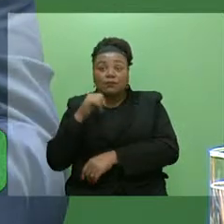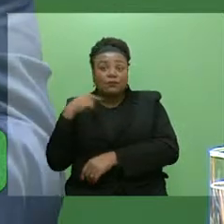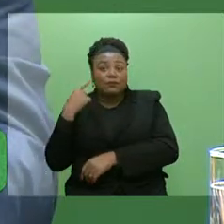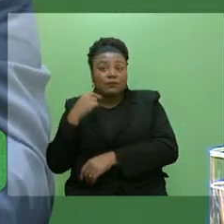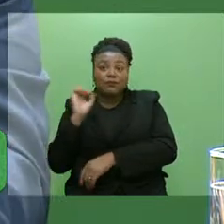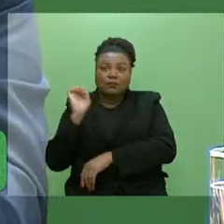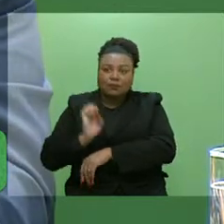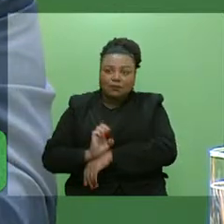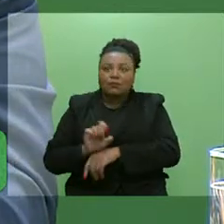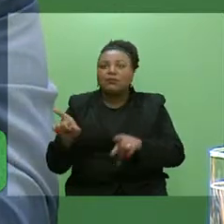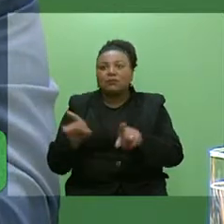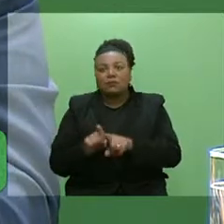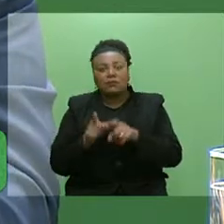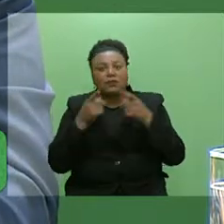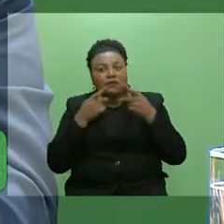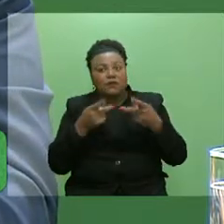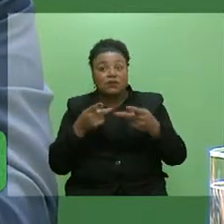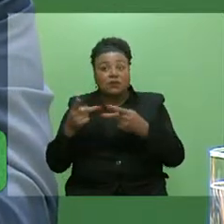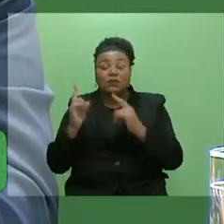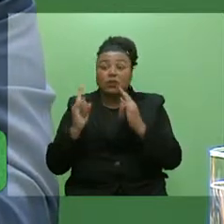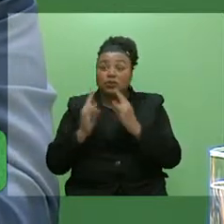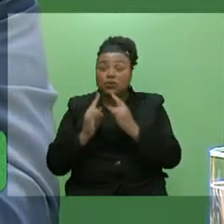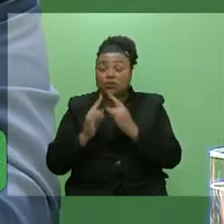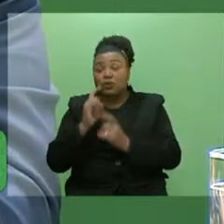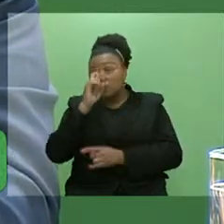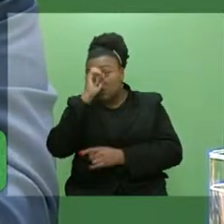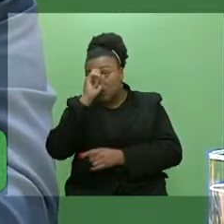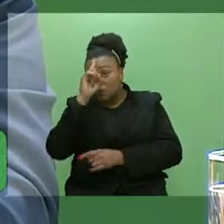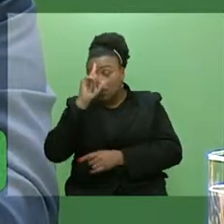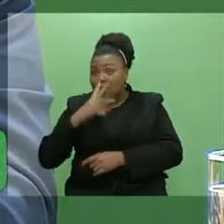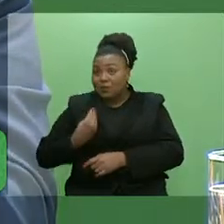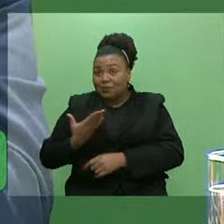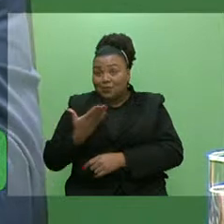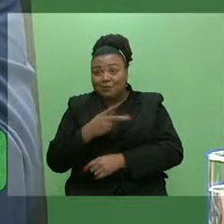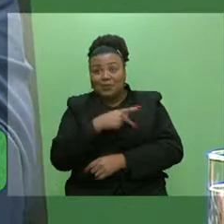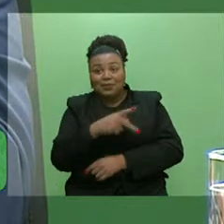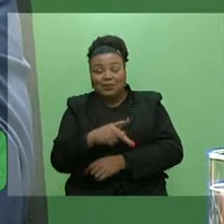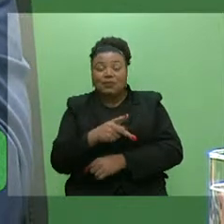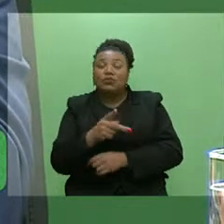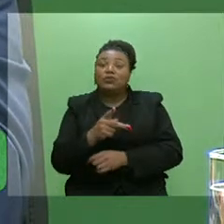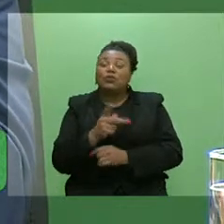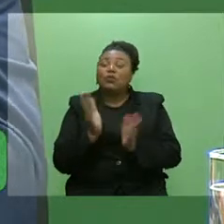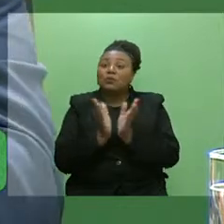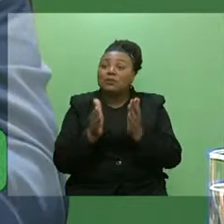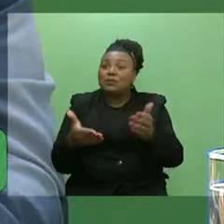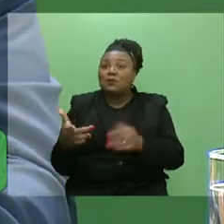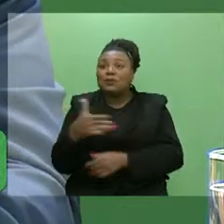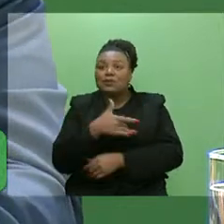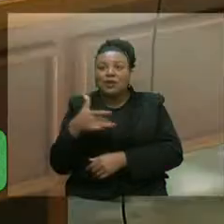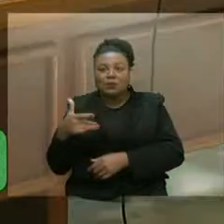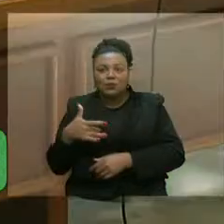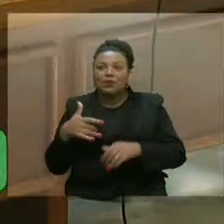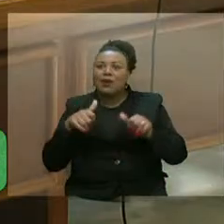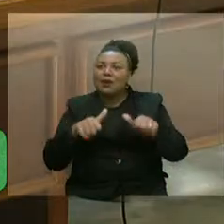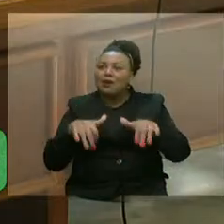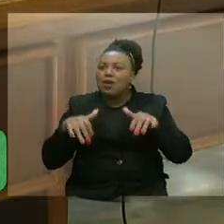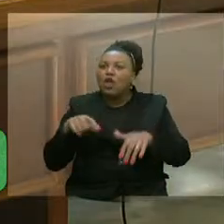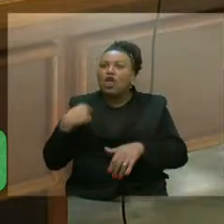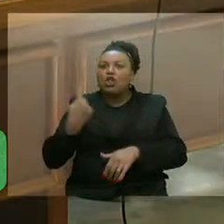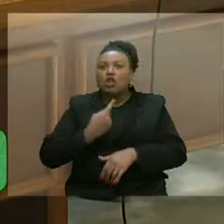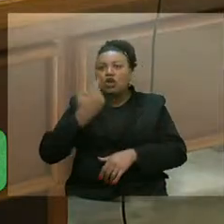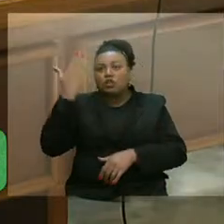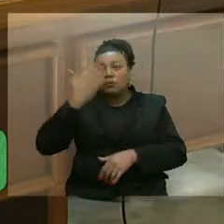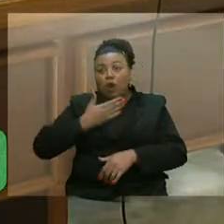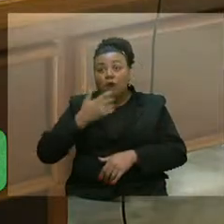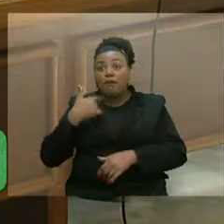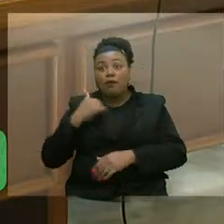estaduais também têm visitado as instituições hospitalares. Está aqui a nossa presidente da Comissão de Saúde da Assembleia. E nós somos